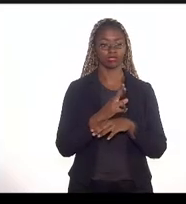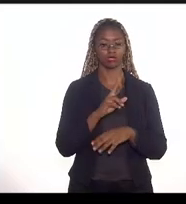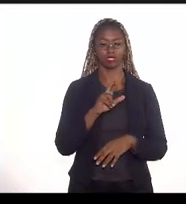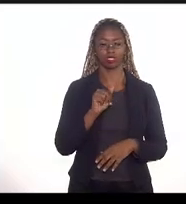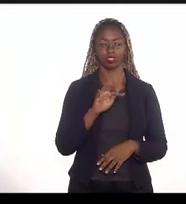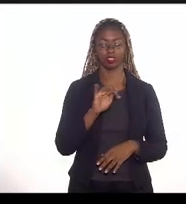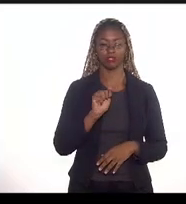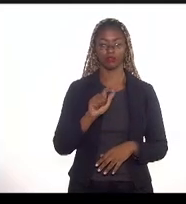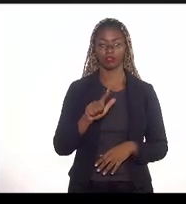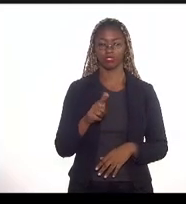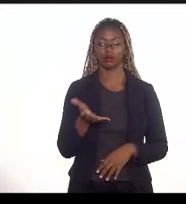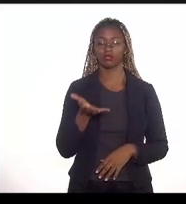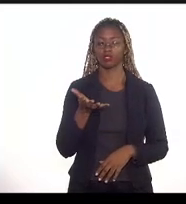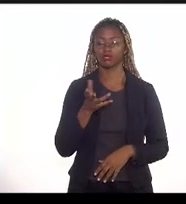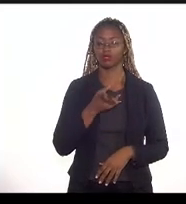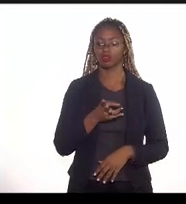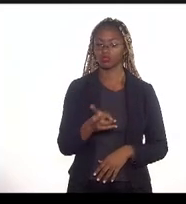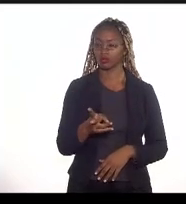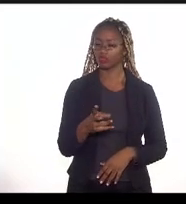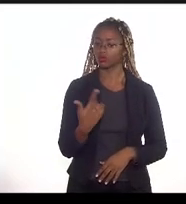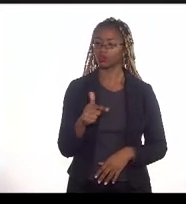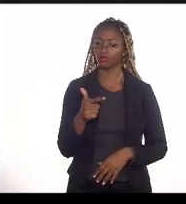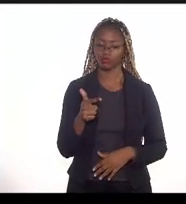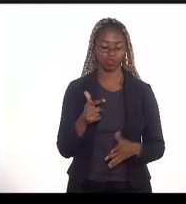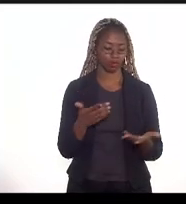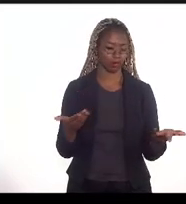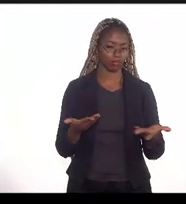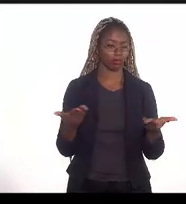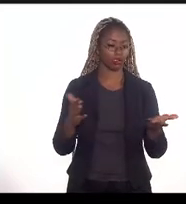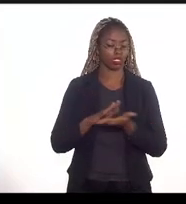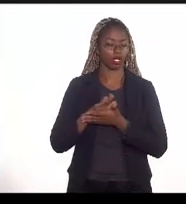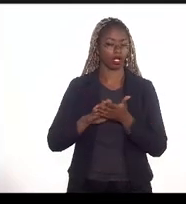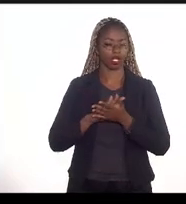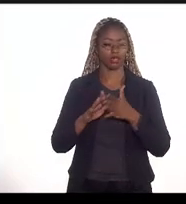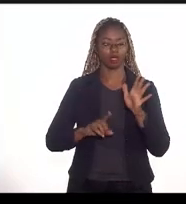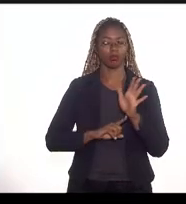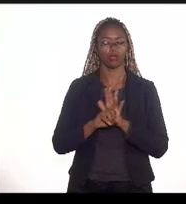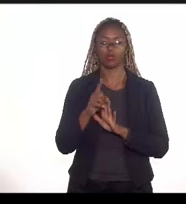que o senhor continuasse, mas não temos mais quesitos por hora